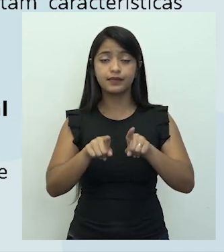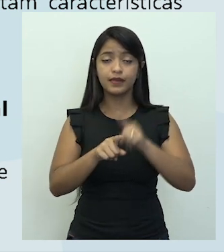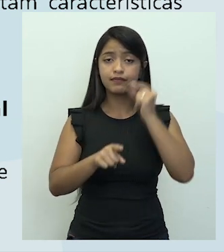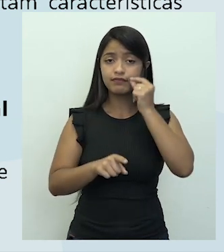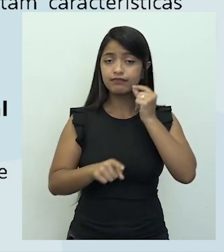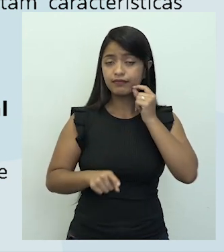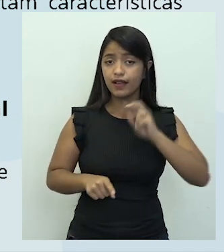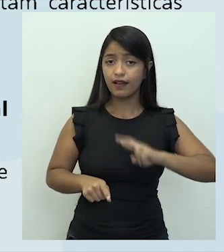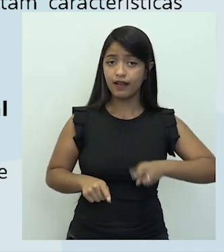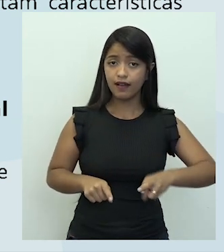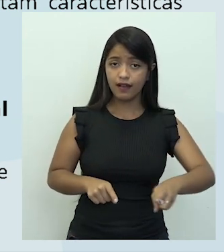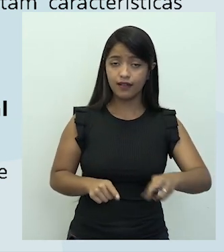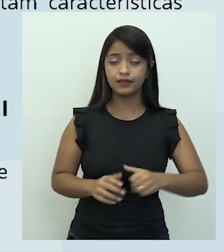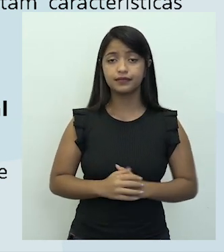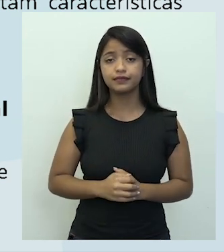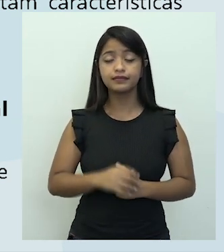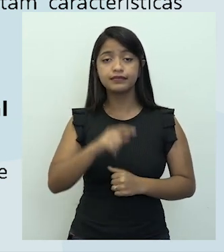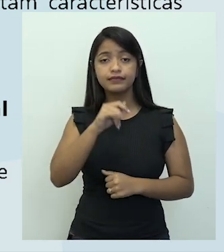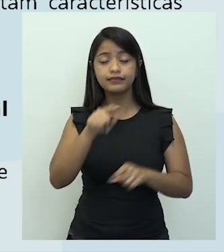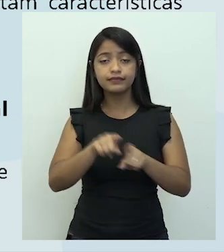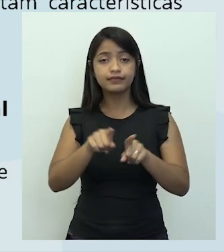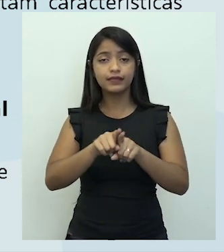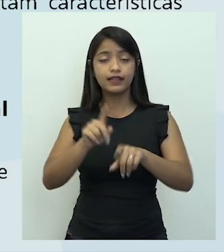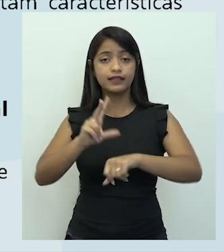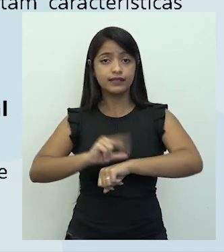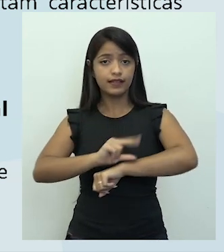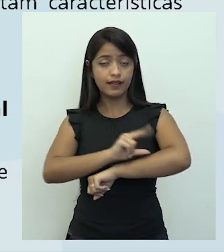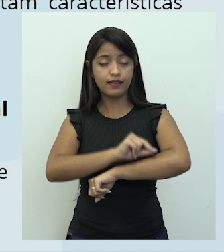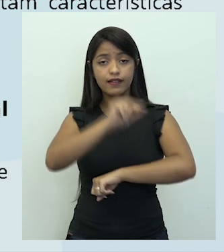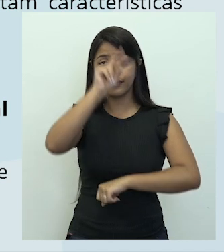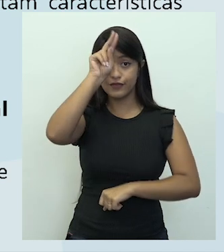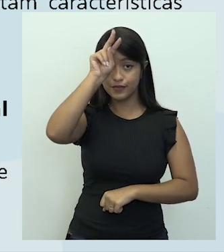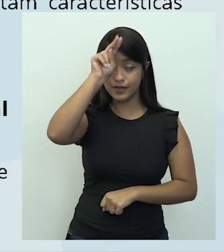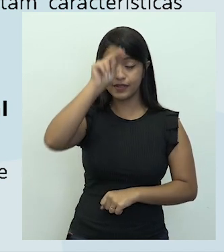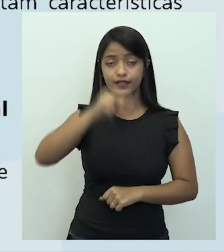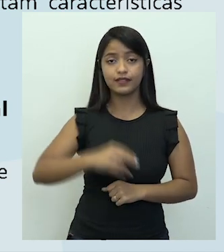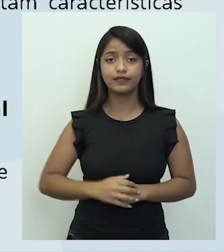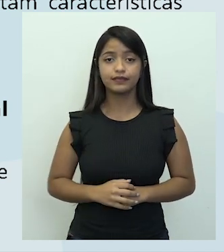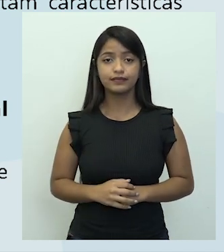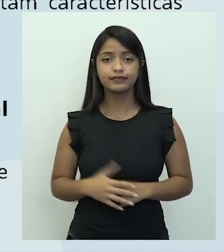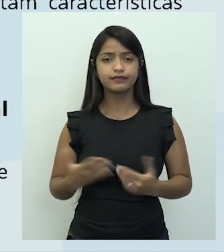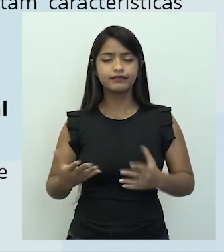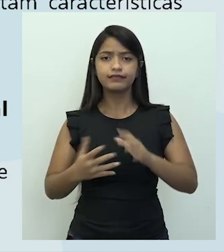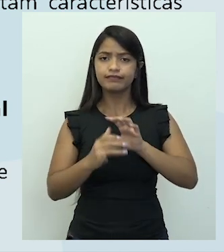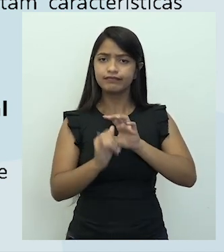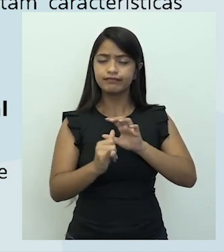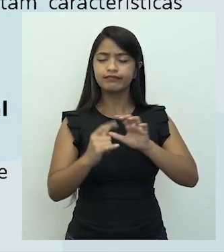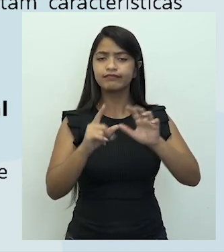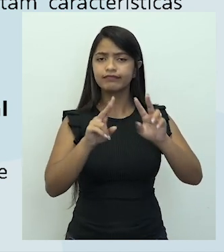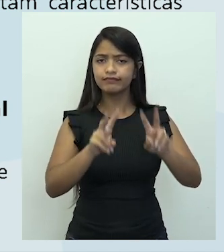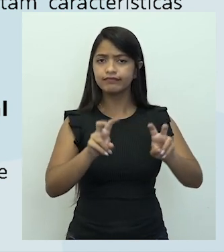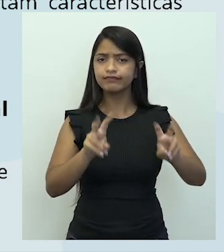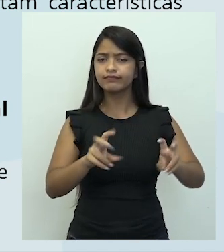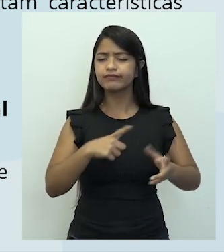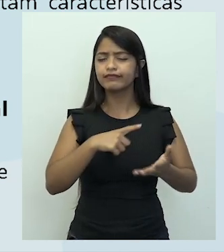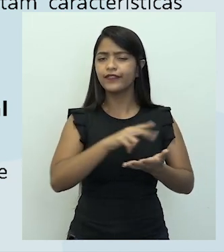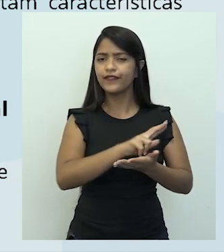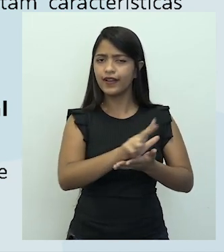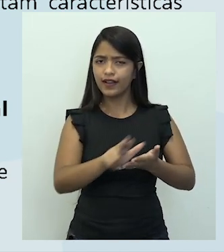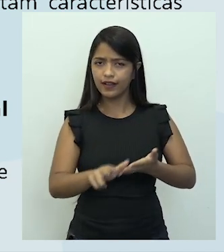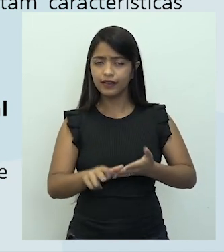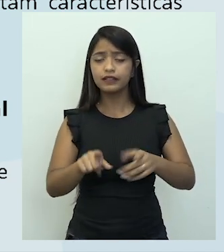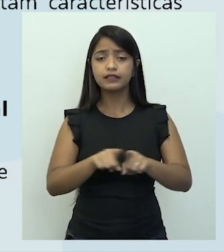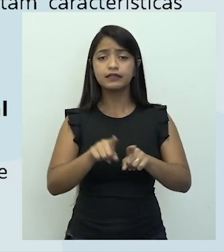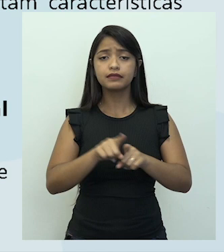e a formiga, que fala da questão do trabalho, né? Então, nós temos, assim, a fábula tem temas infinitos ali e ela sempre tem uma